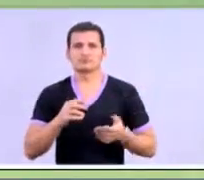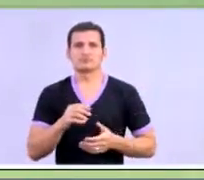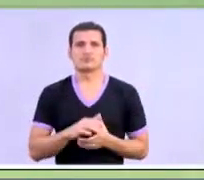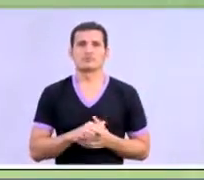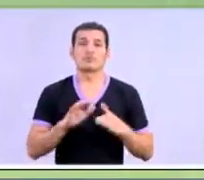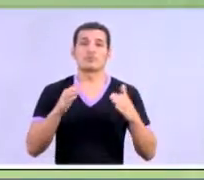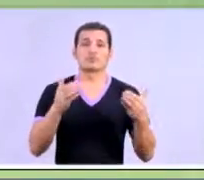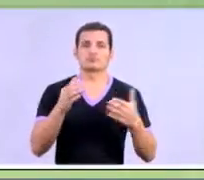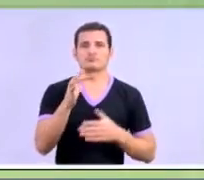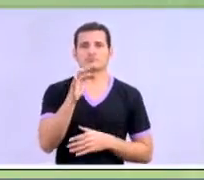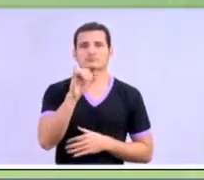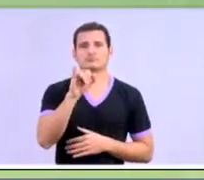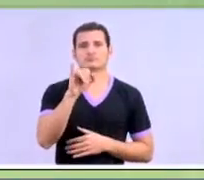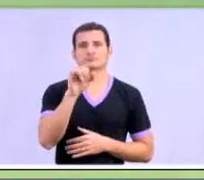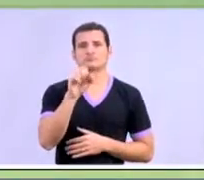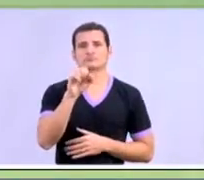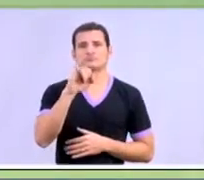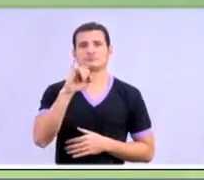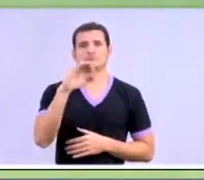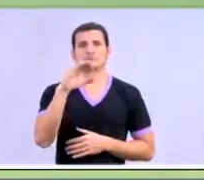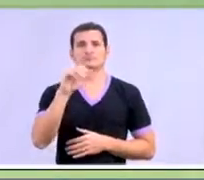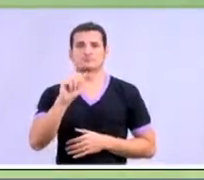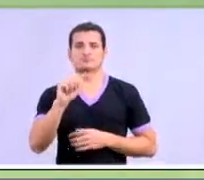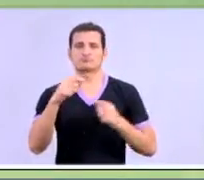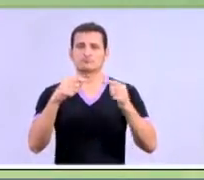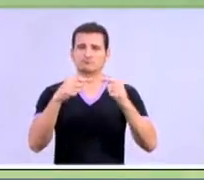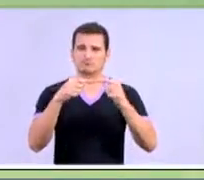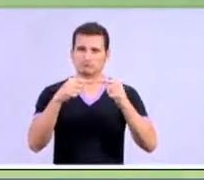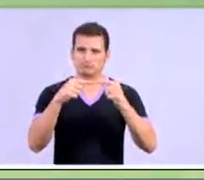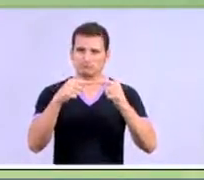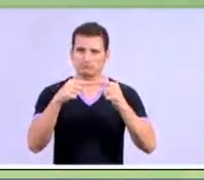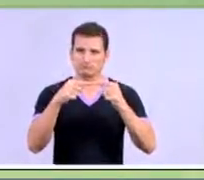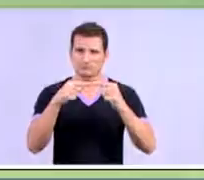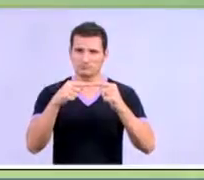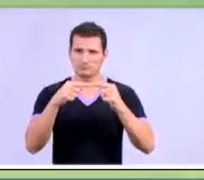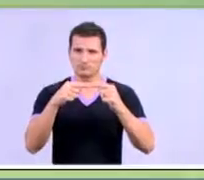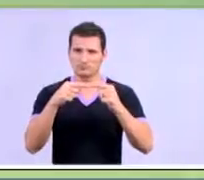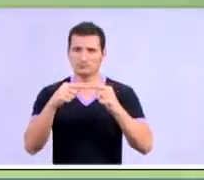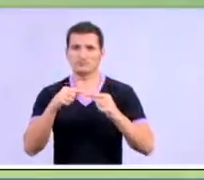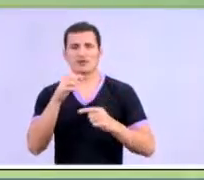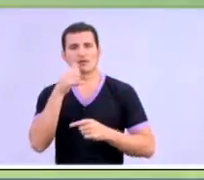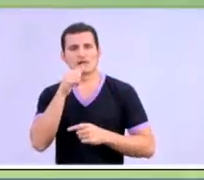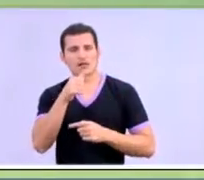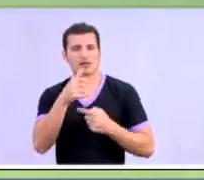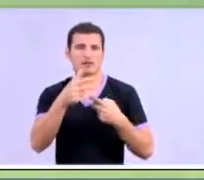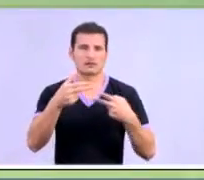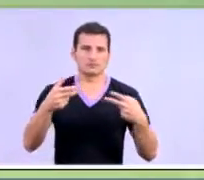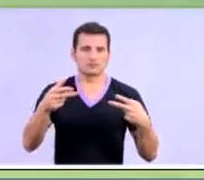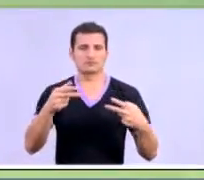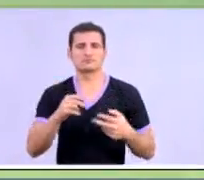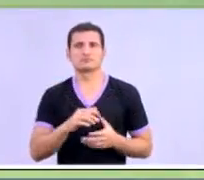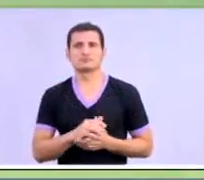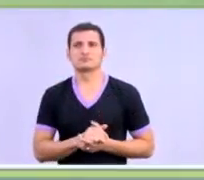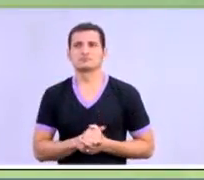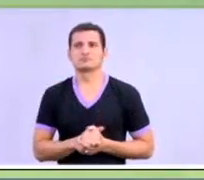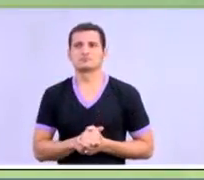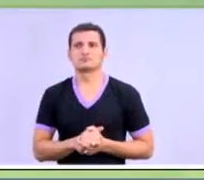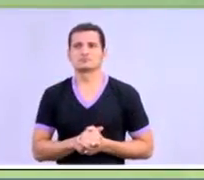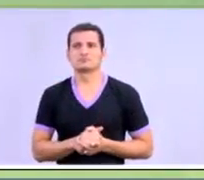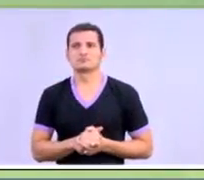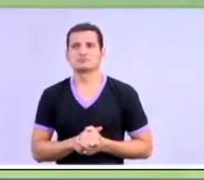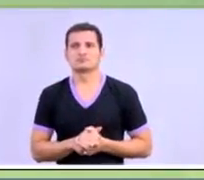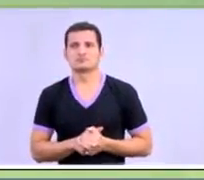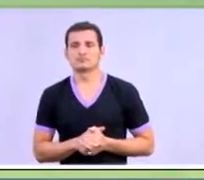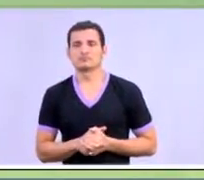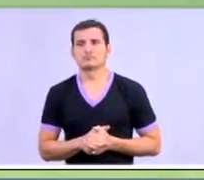1, física, porque são os dispositivos mecânicos, elétricos, né, que estão ali sendo